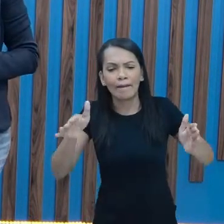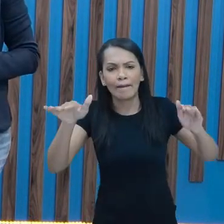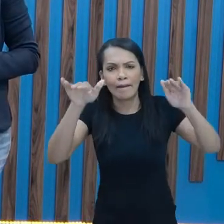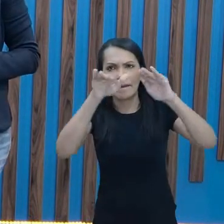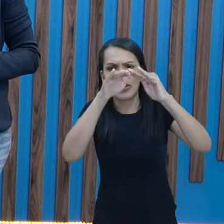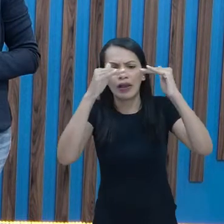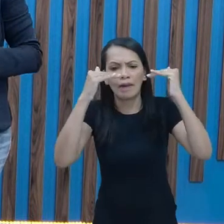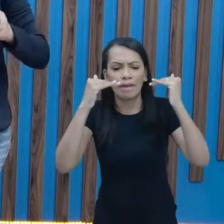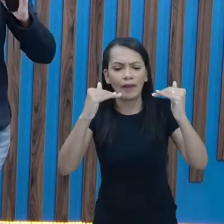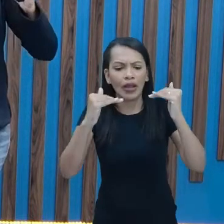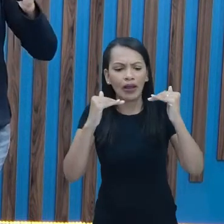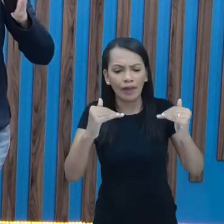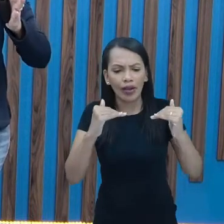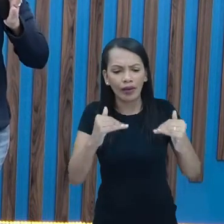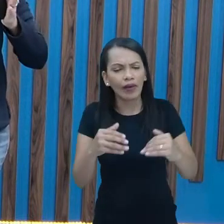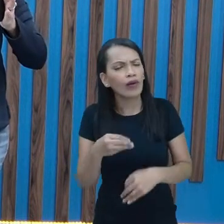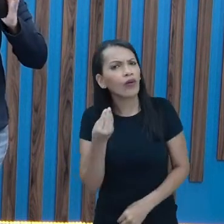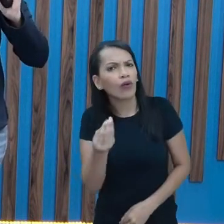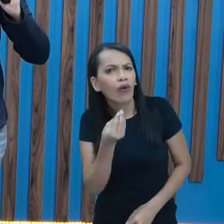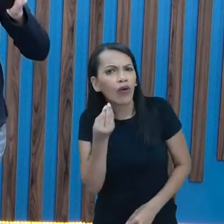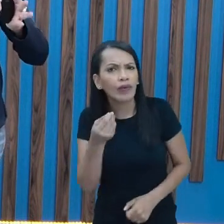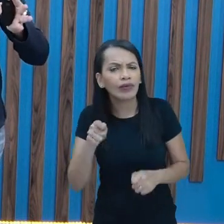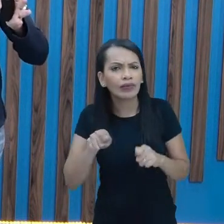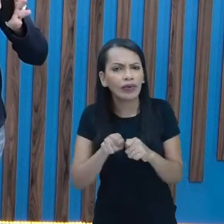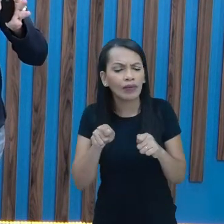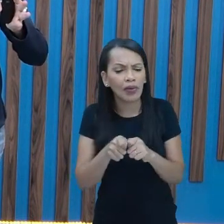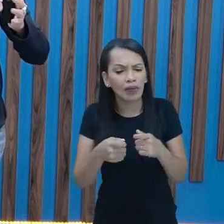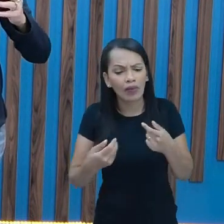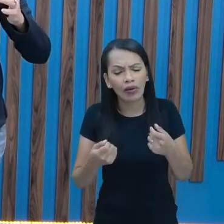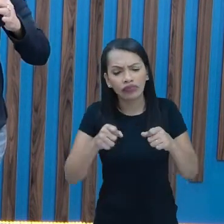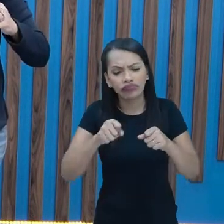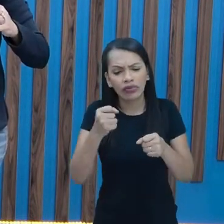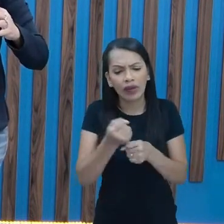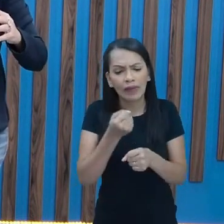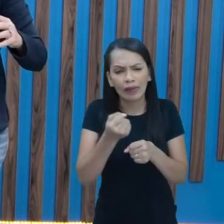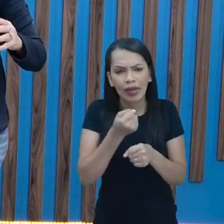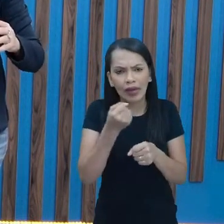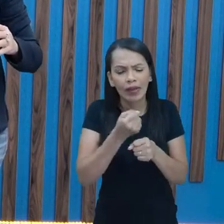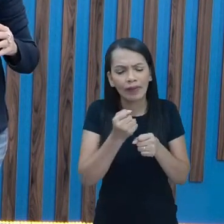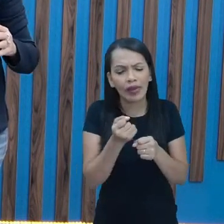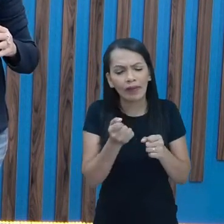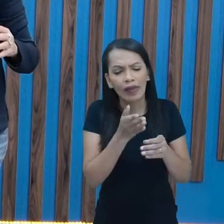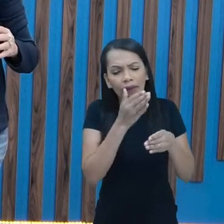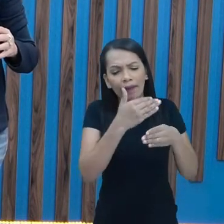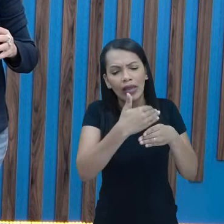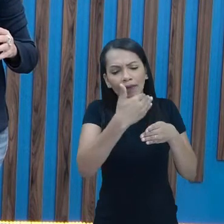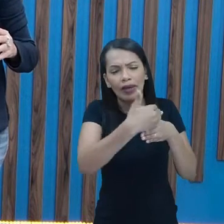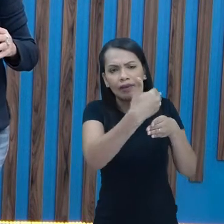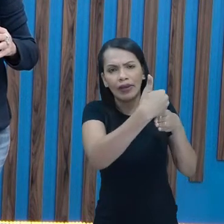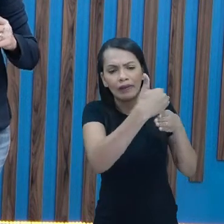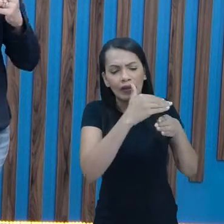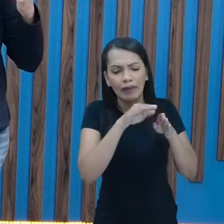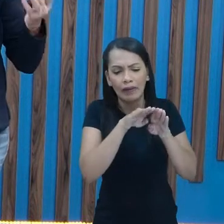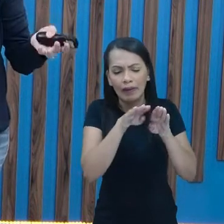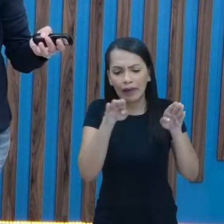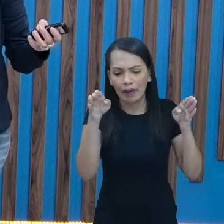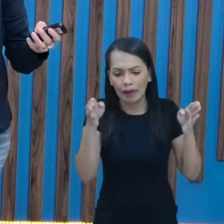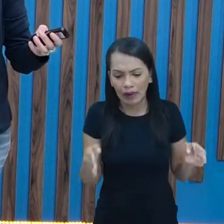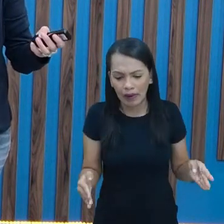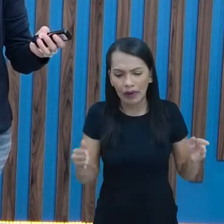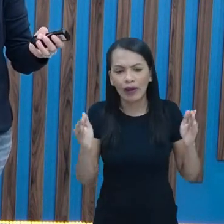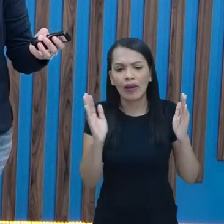montar aquela estante? Com certeza, junto com a estante, junto com aquele móvel que o papai comprou, que o tio, o